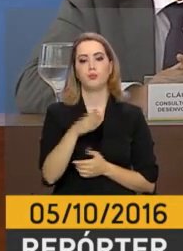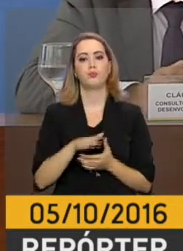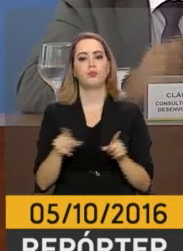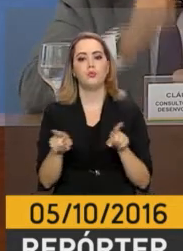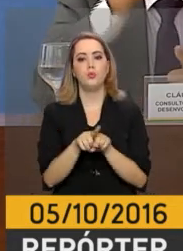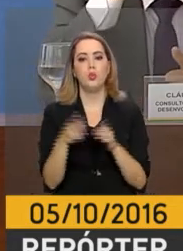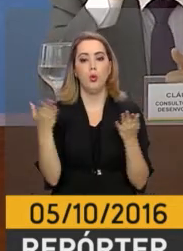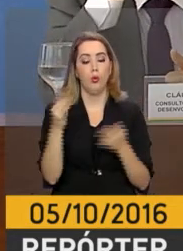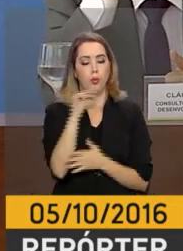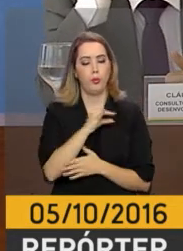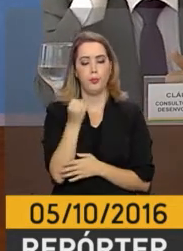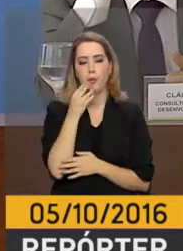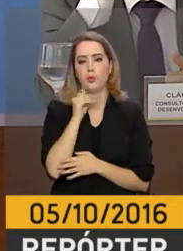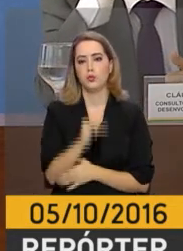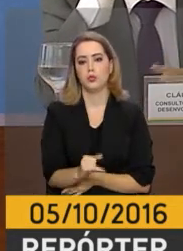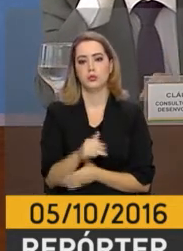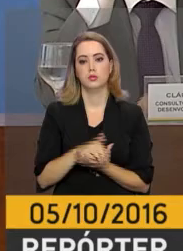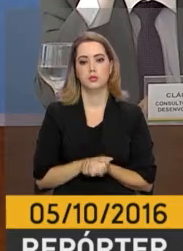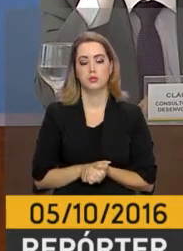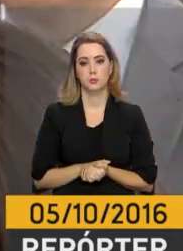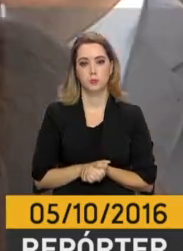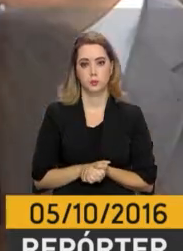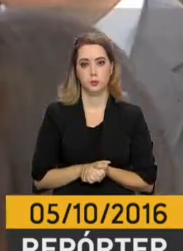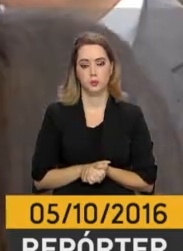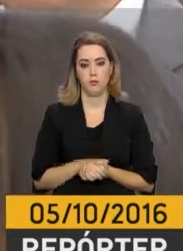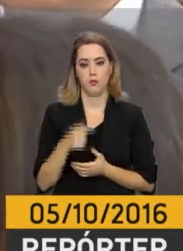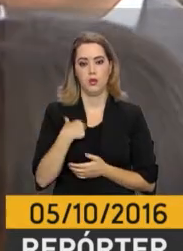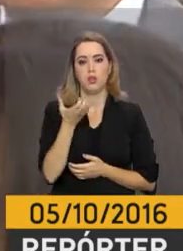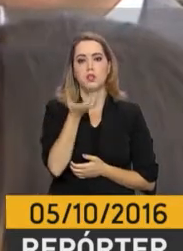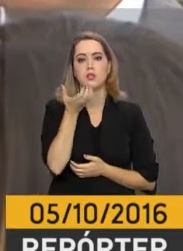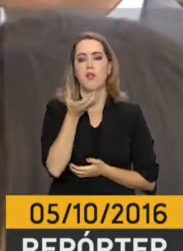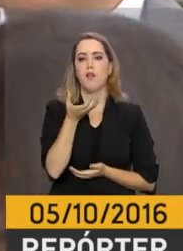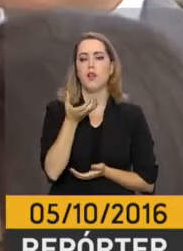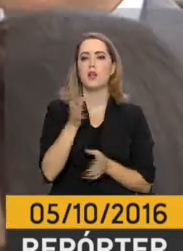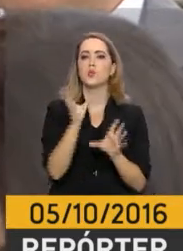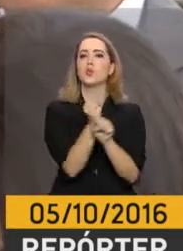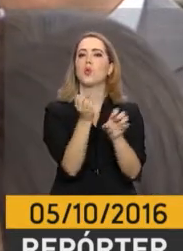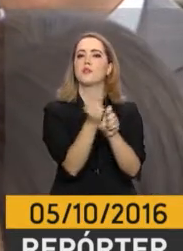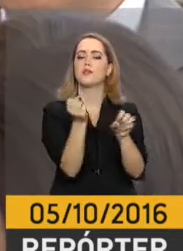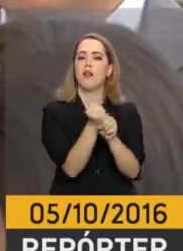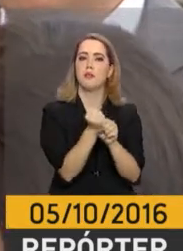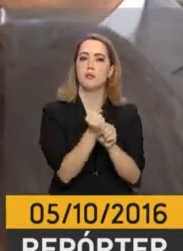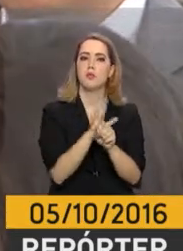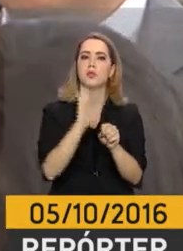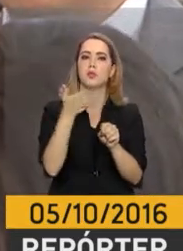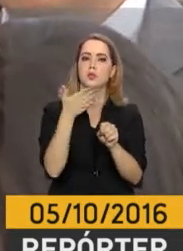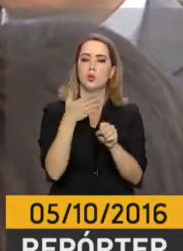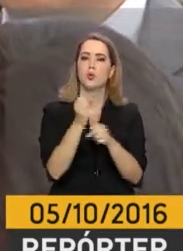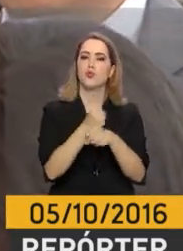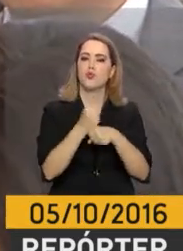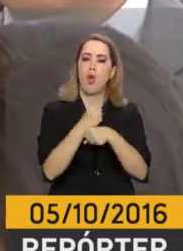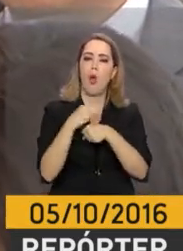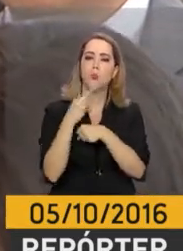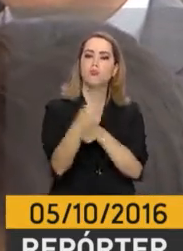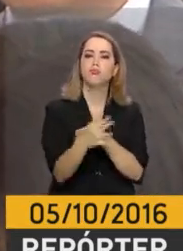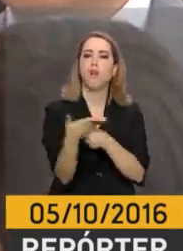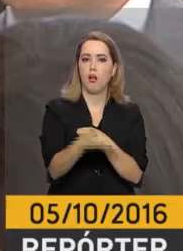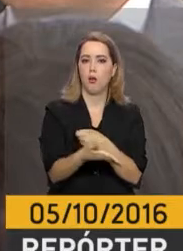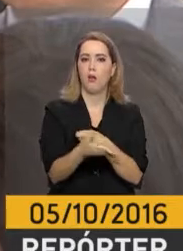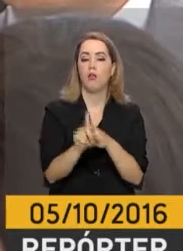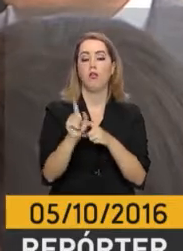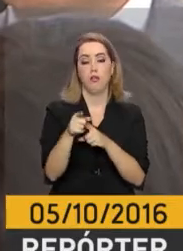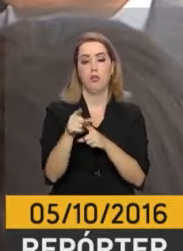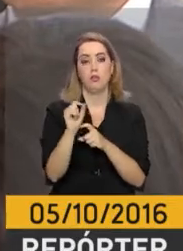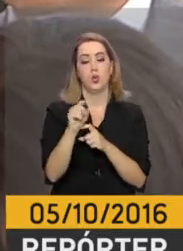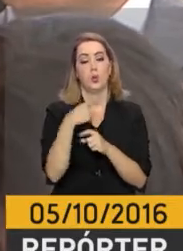início um dia eu falasse do orçamento programa de trabalho para 2017 é isso e outra coisa é outra